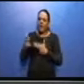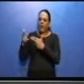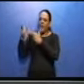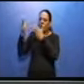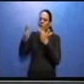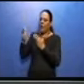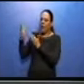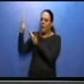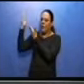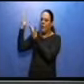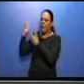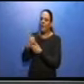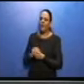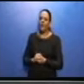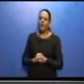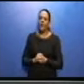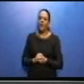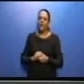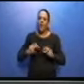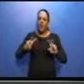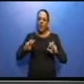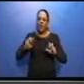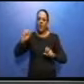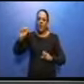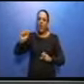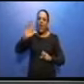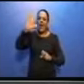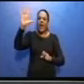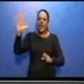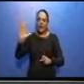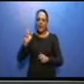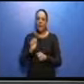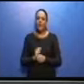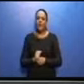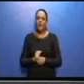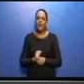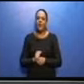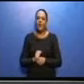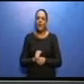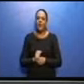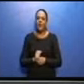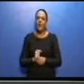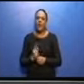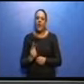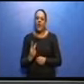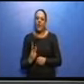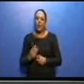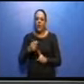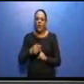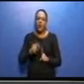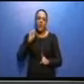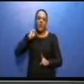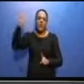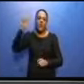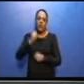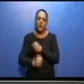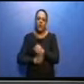Ásia, volume de precipitações em 14 de abril de 2018, nós temos aqui na legenda, nessa gradação da